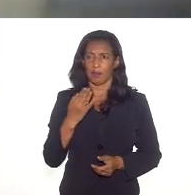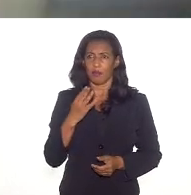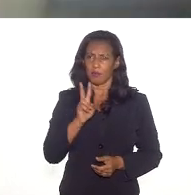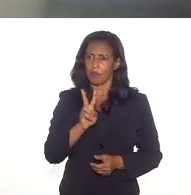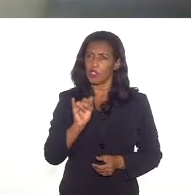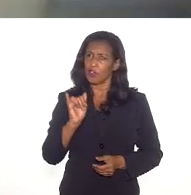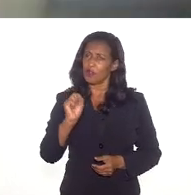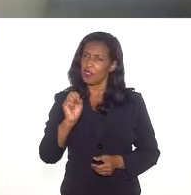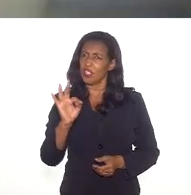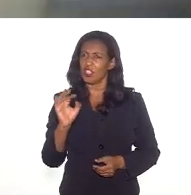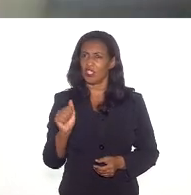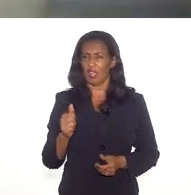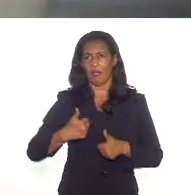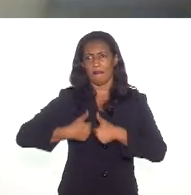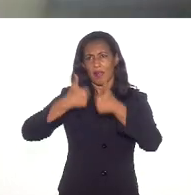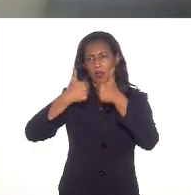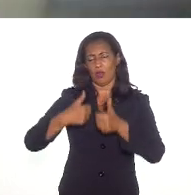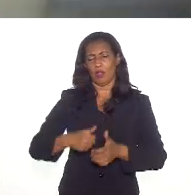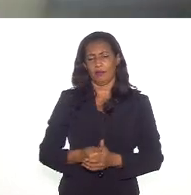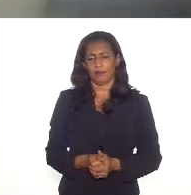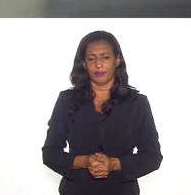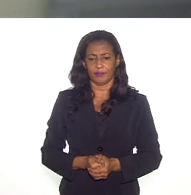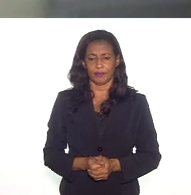É melhor. Presidente Márcio.